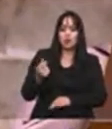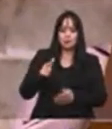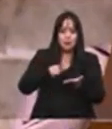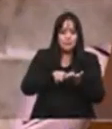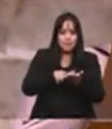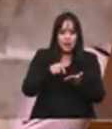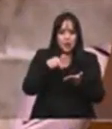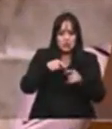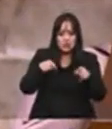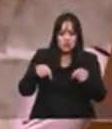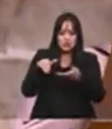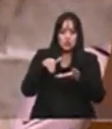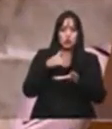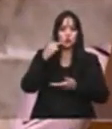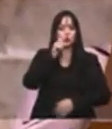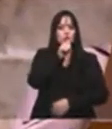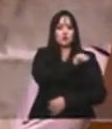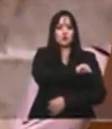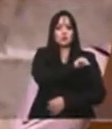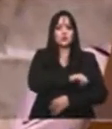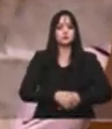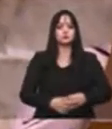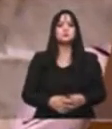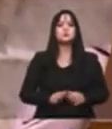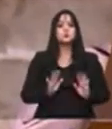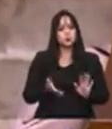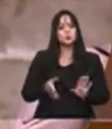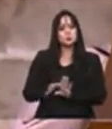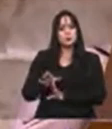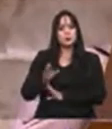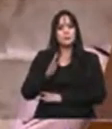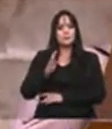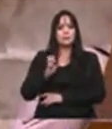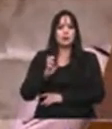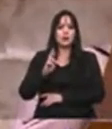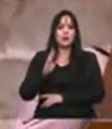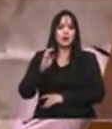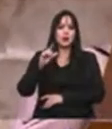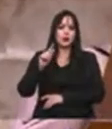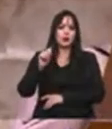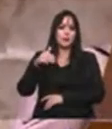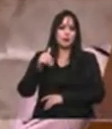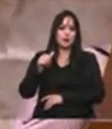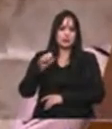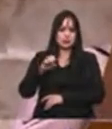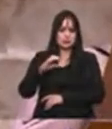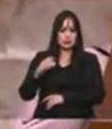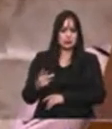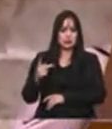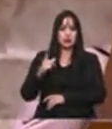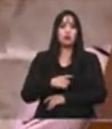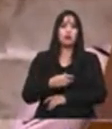espécie no escritório no Rio de Janeiro, conforme instruções de Bergamaschi. isto é, confirmado também